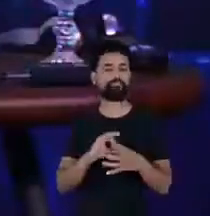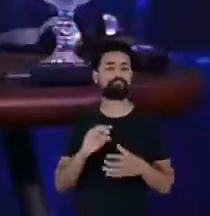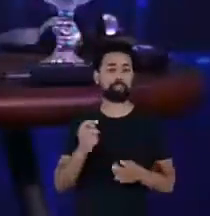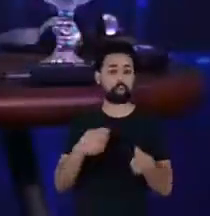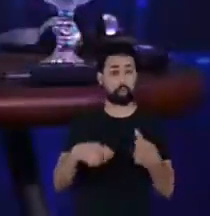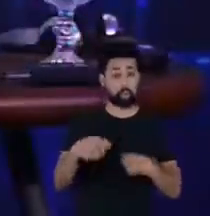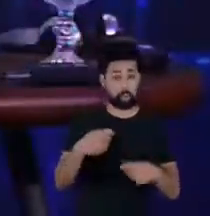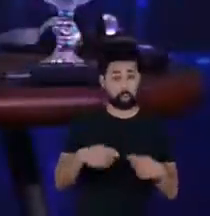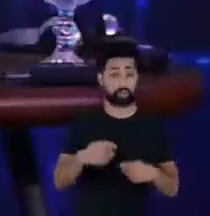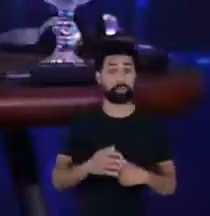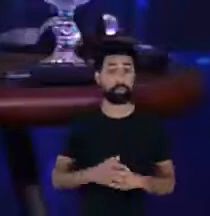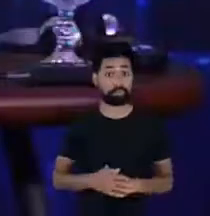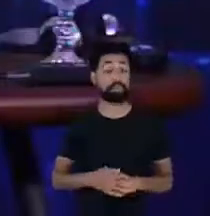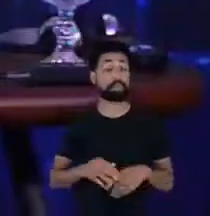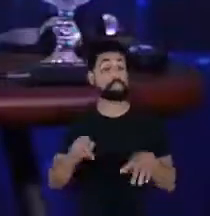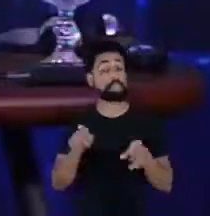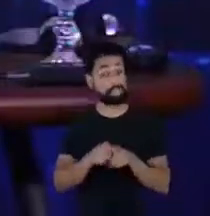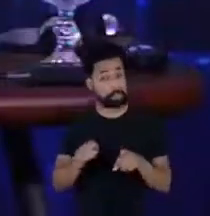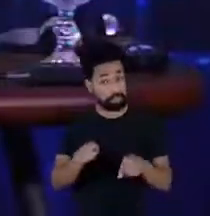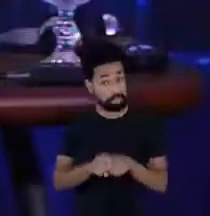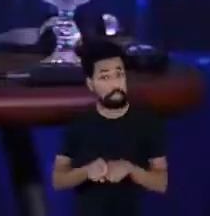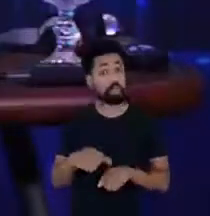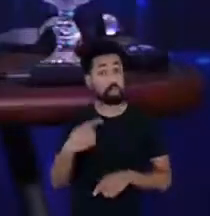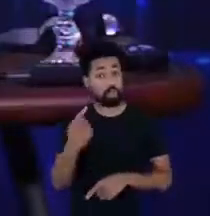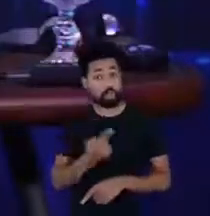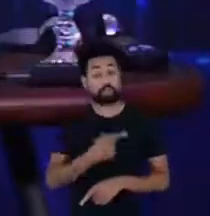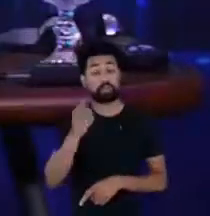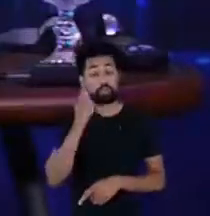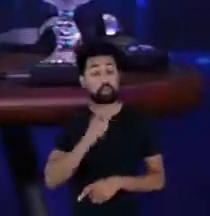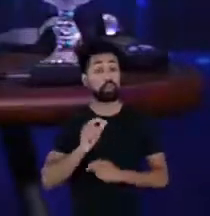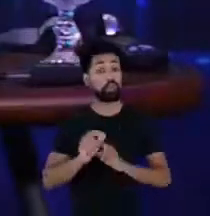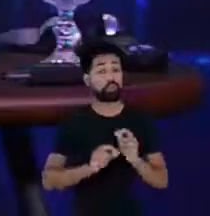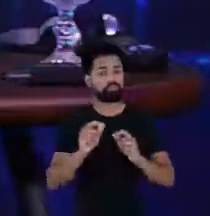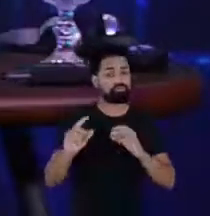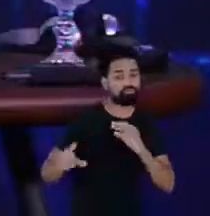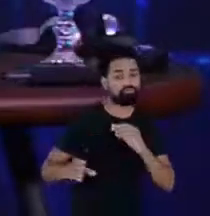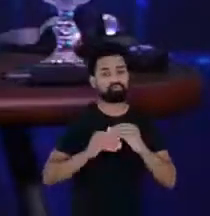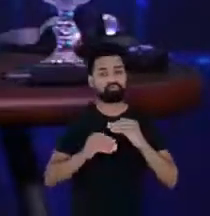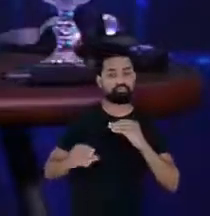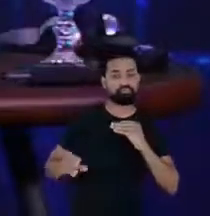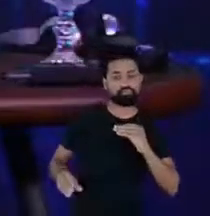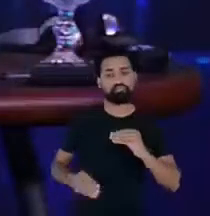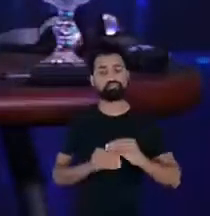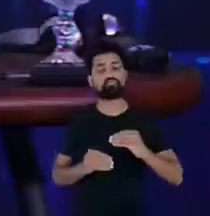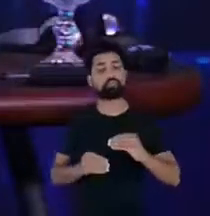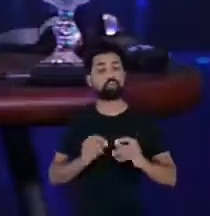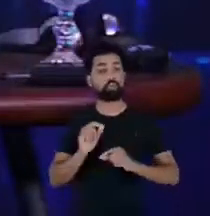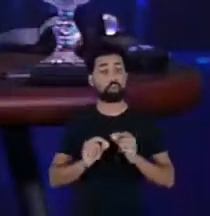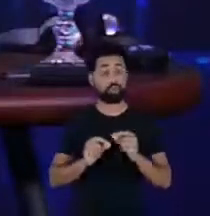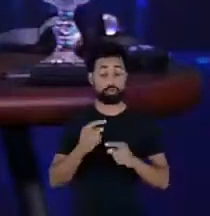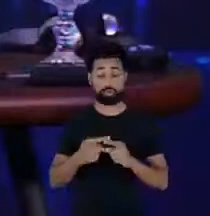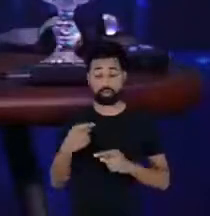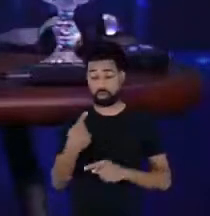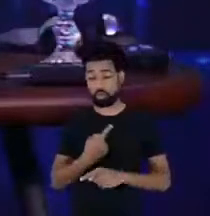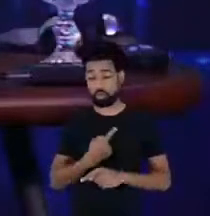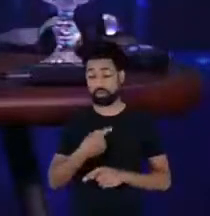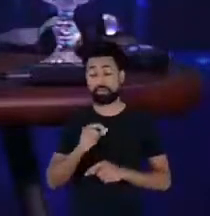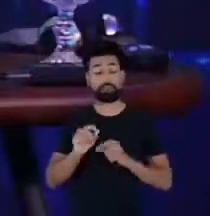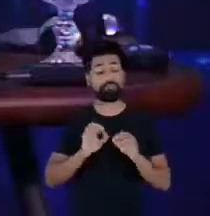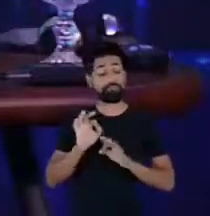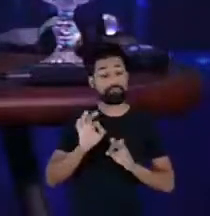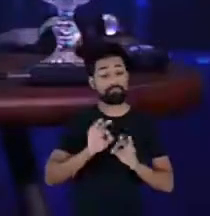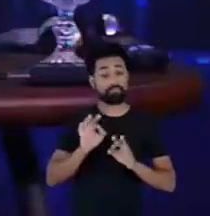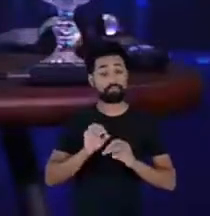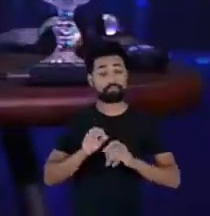econômicos. Além disso, a gente ganha com a complementaridade de geração, porque nós estamos falando de uma expansão